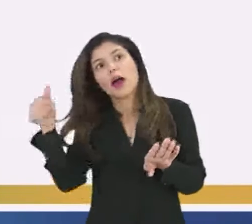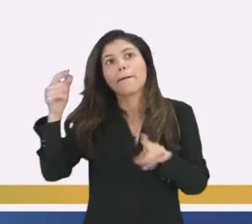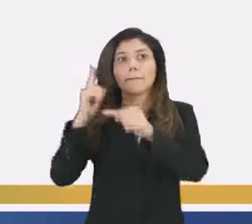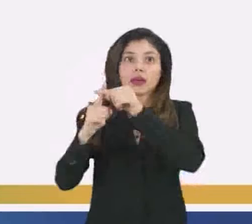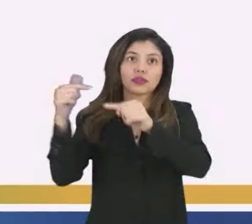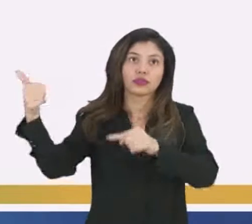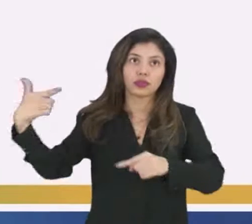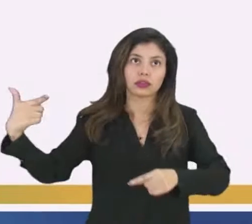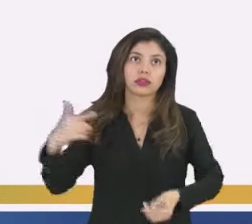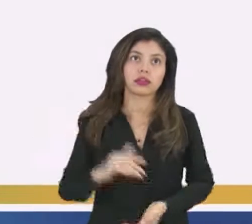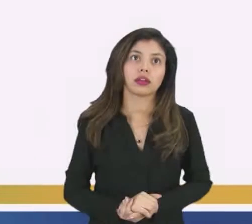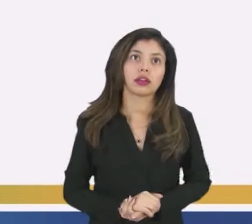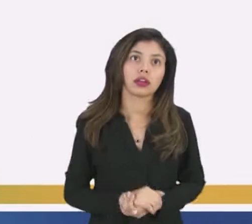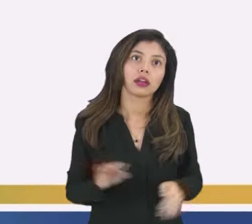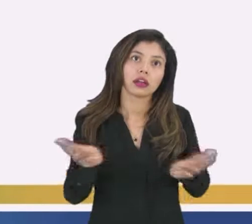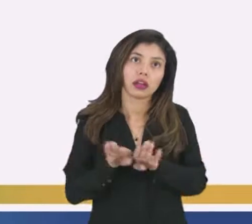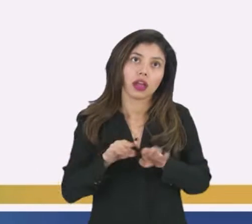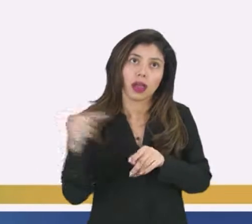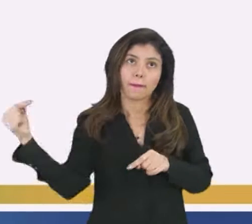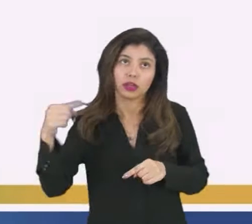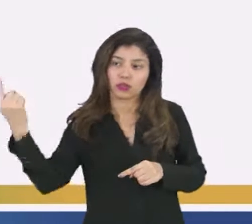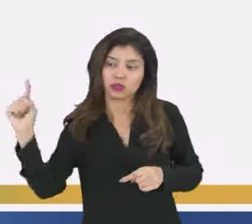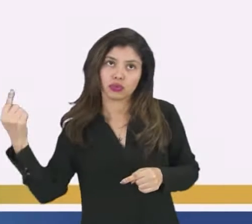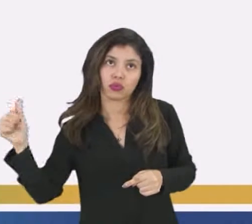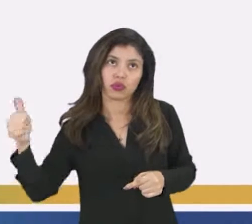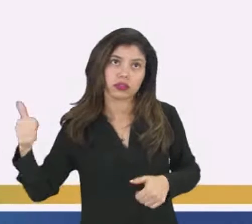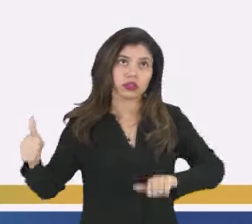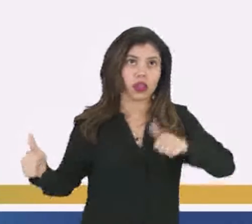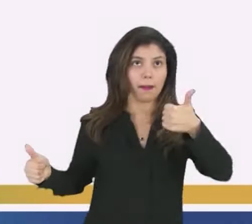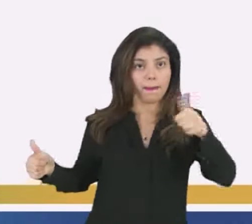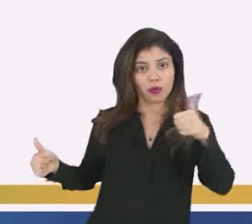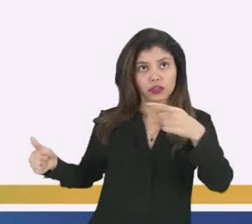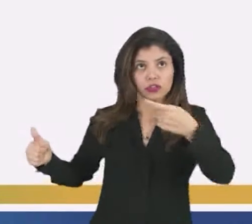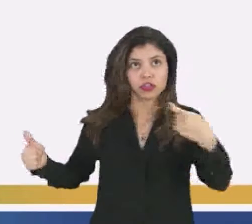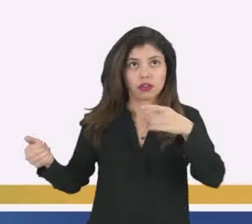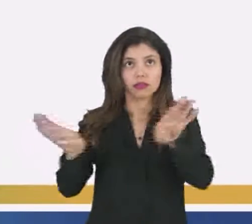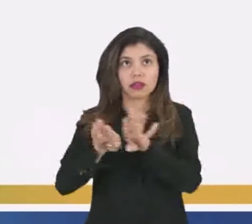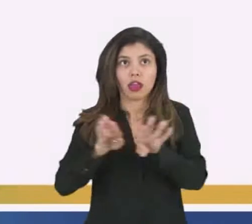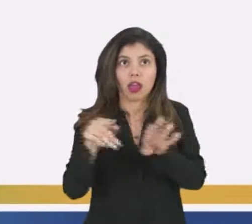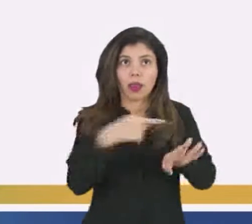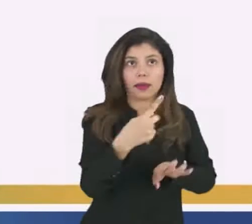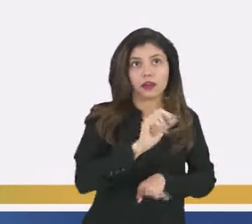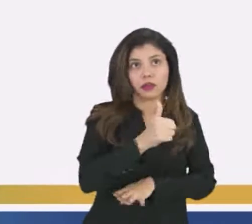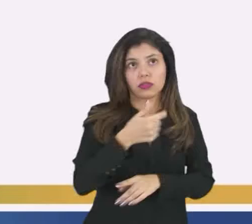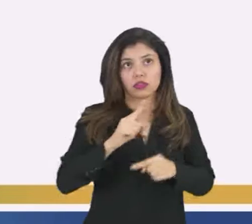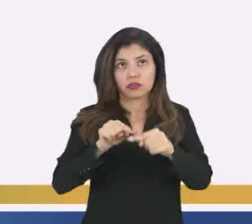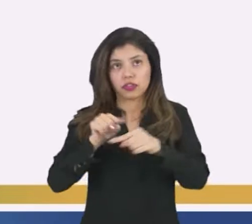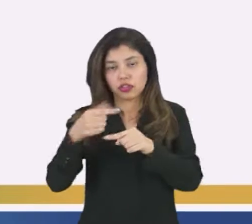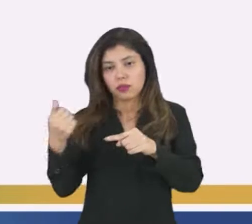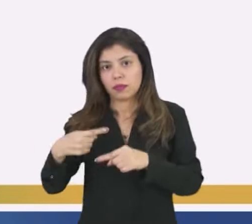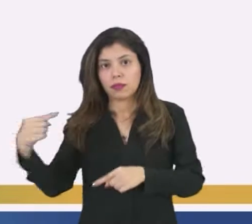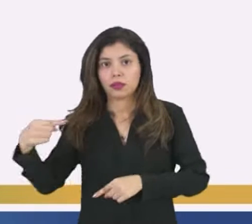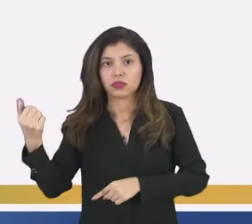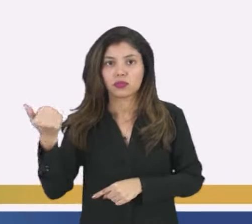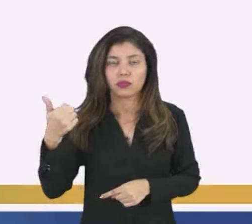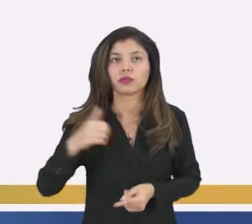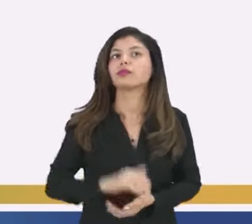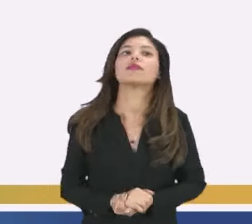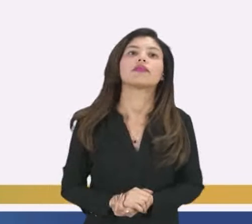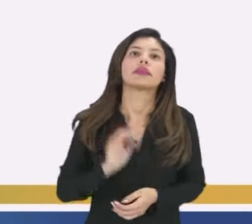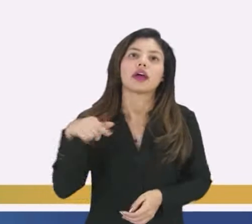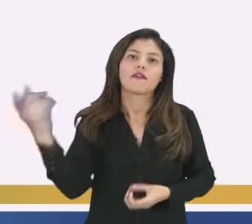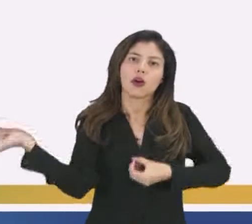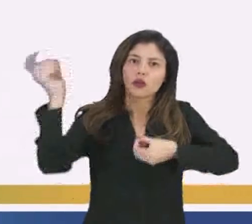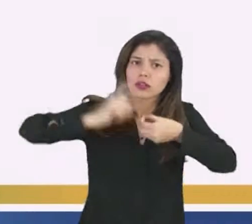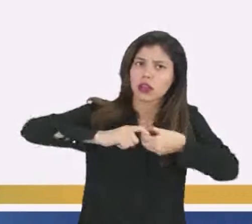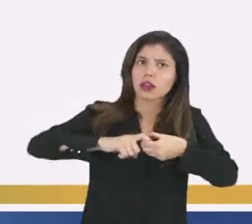12. Tá? Aí aqui dá menos 11. O 11 está multiplicando, passa dividindo, deu menos 1. Então isso significa que, voltando à equação